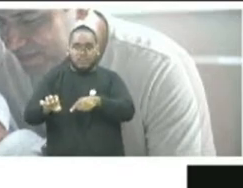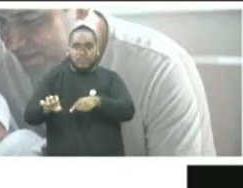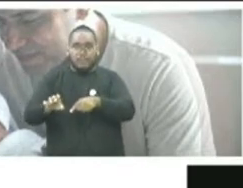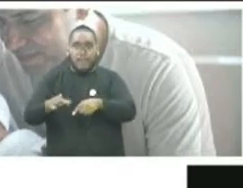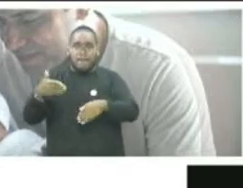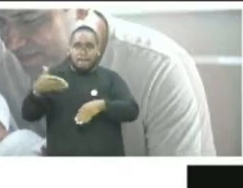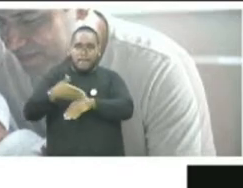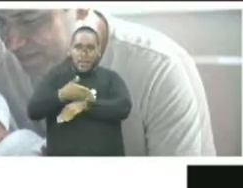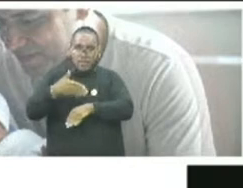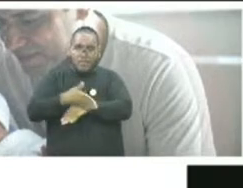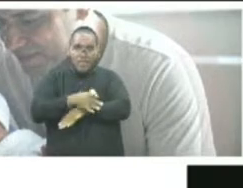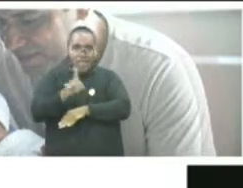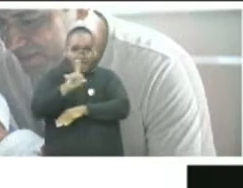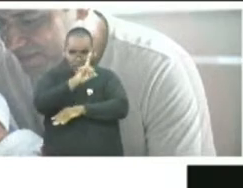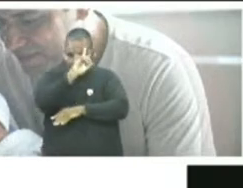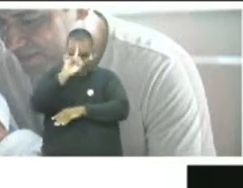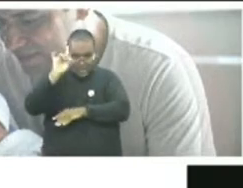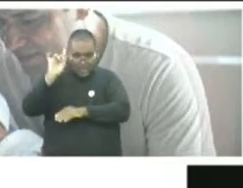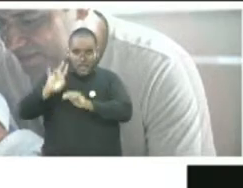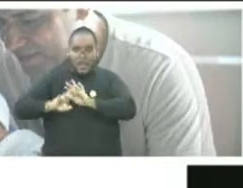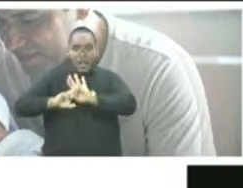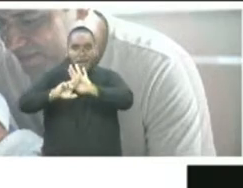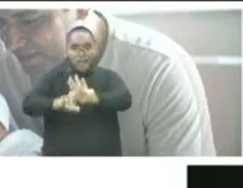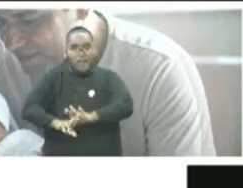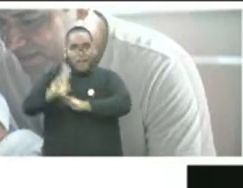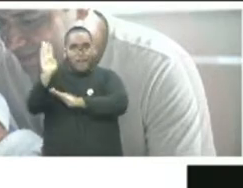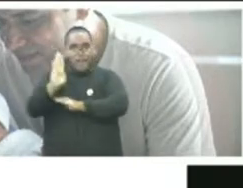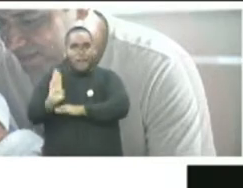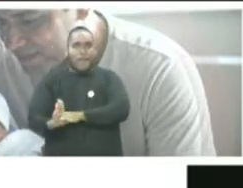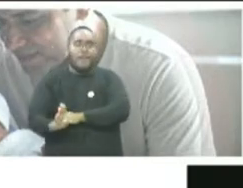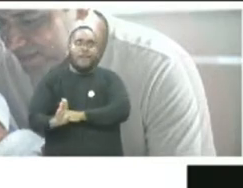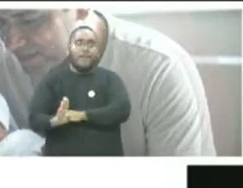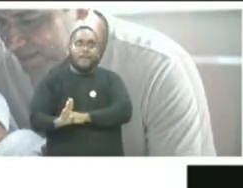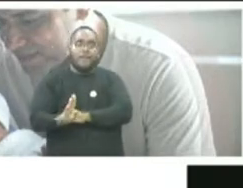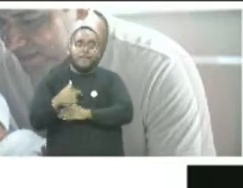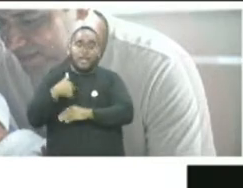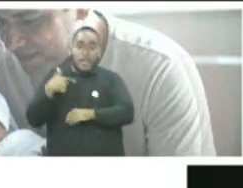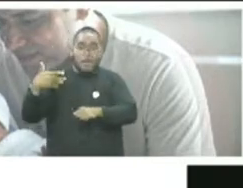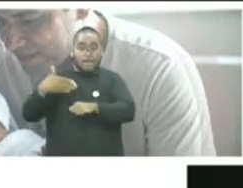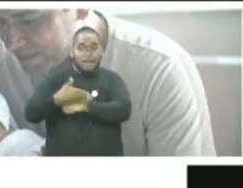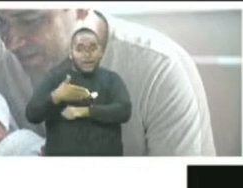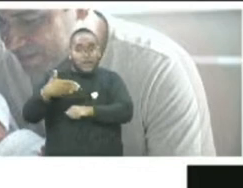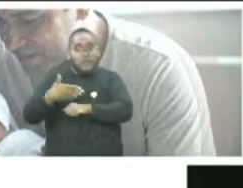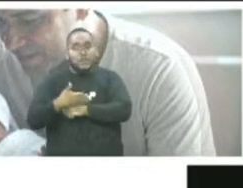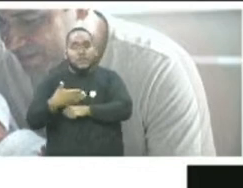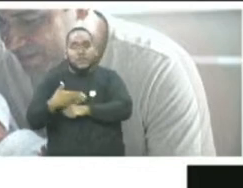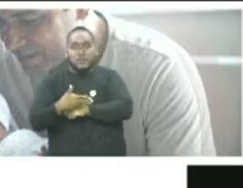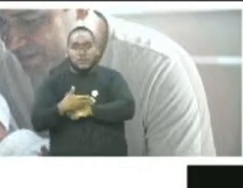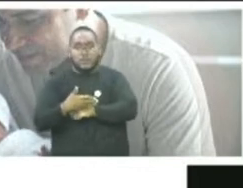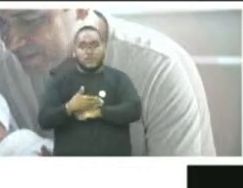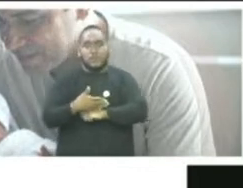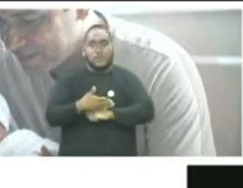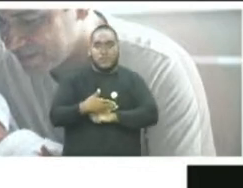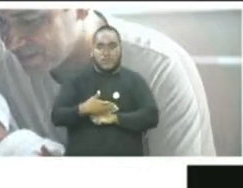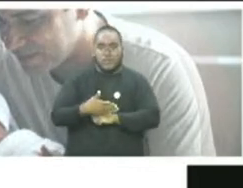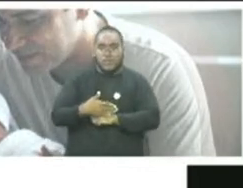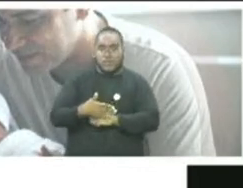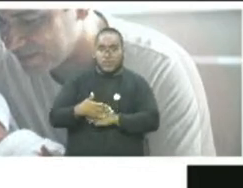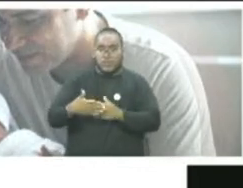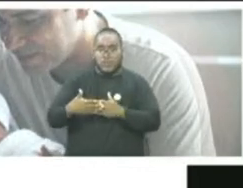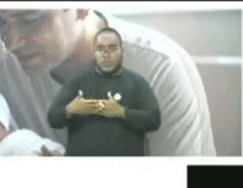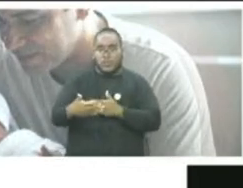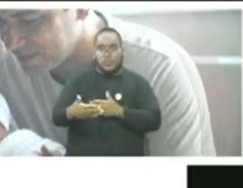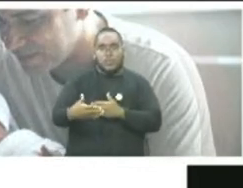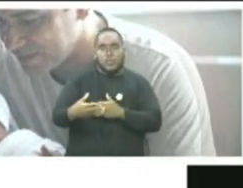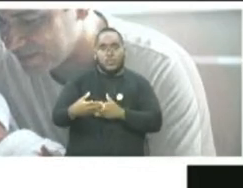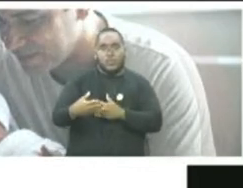representando o Brasil. Eu participei a partir do quarto, que foi na Cidade do Cabo.